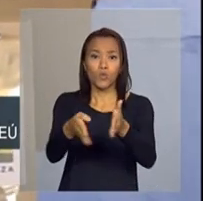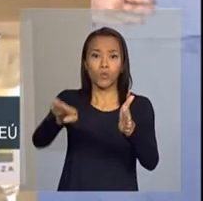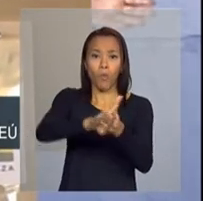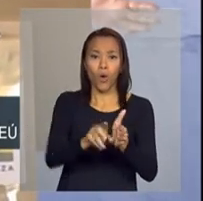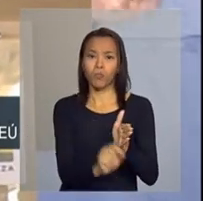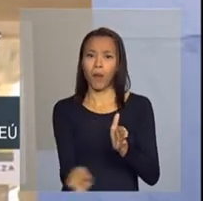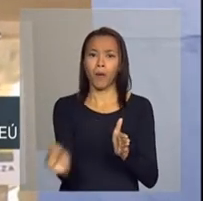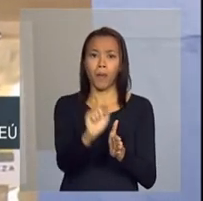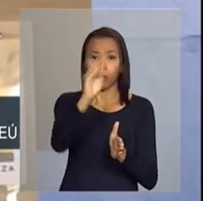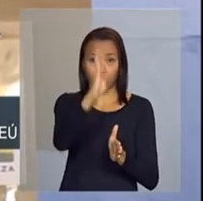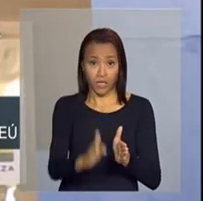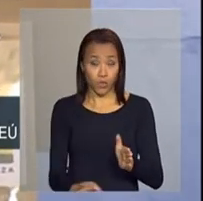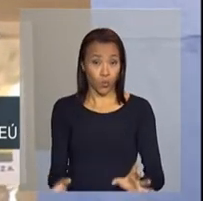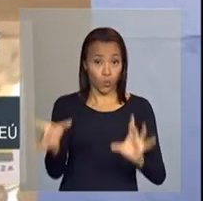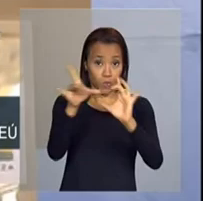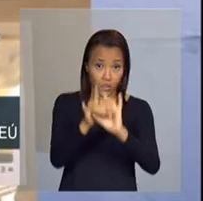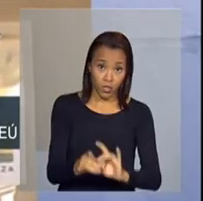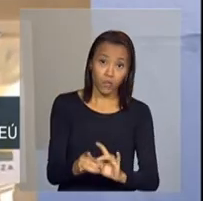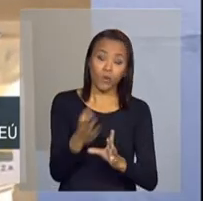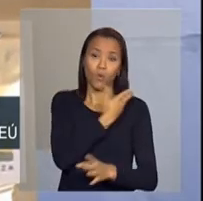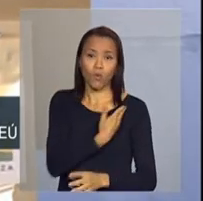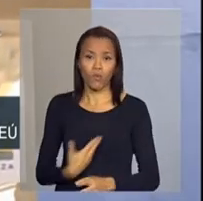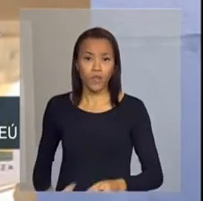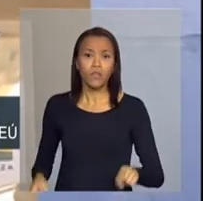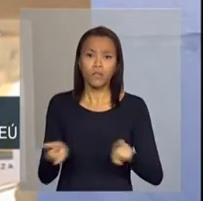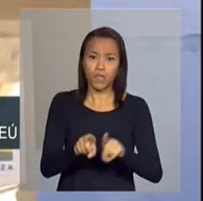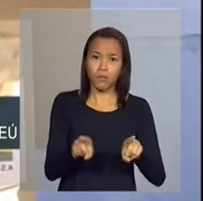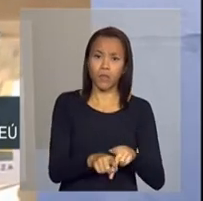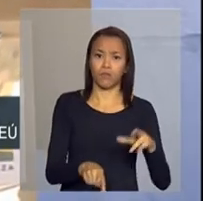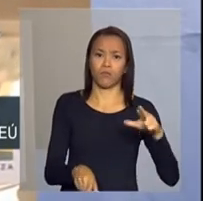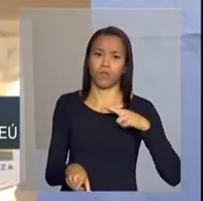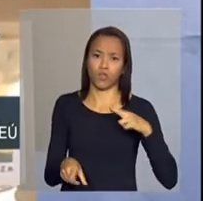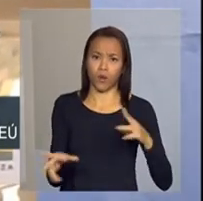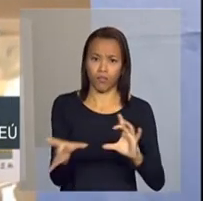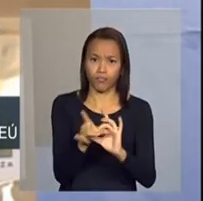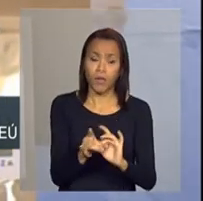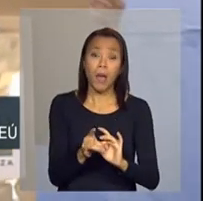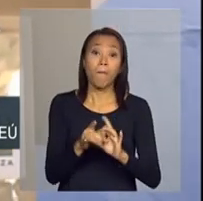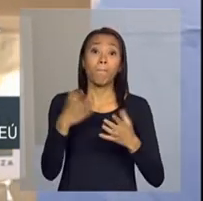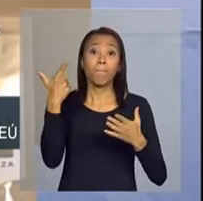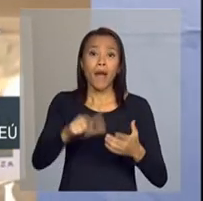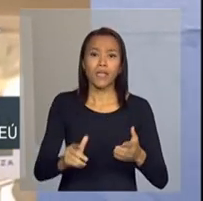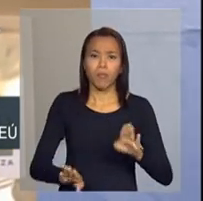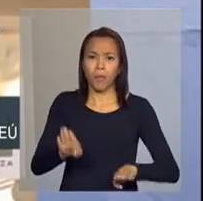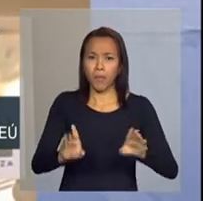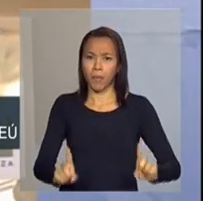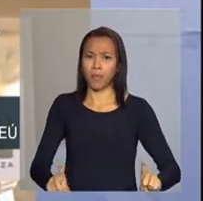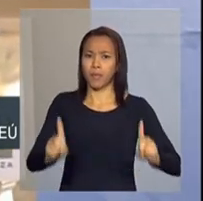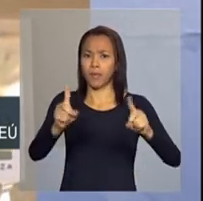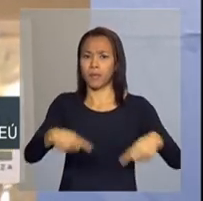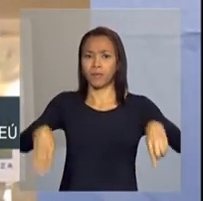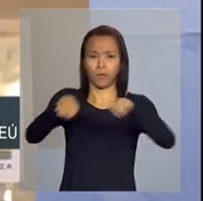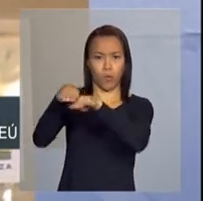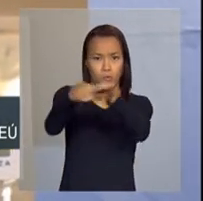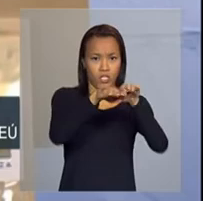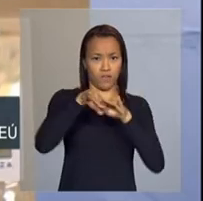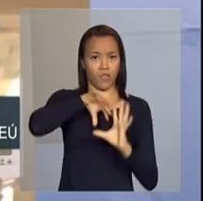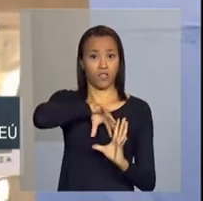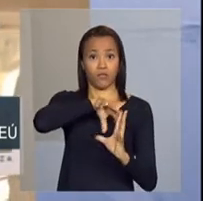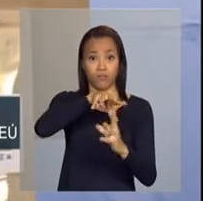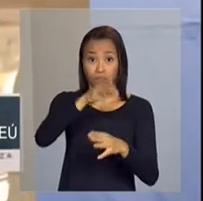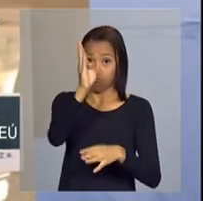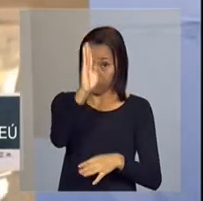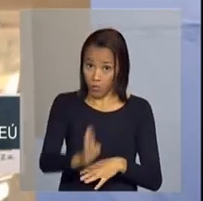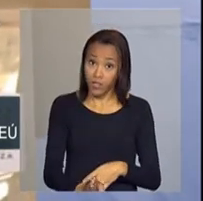pelo setor público e pelo setor privado para aumentar a competitividade nacional. Hoje